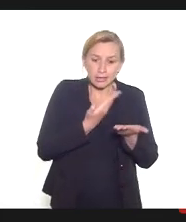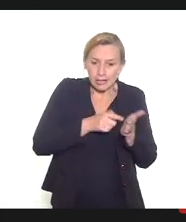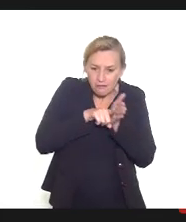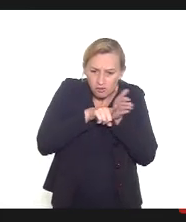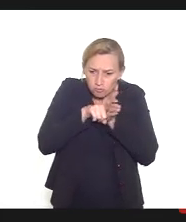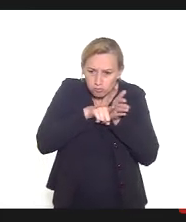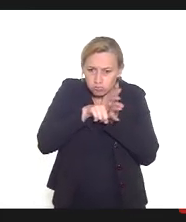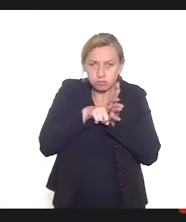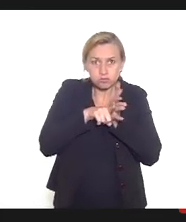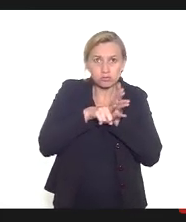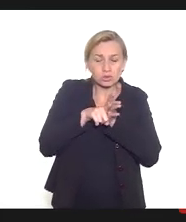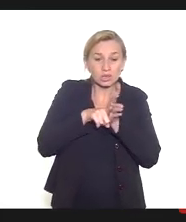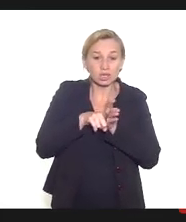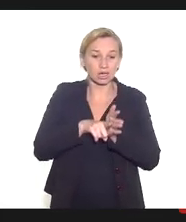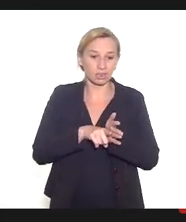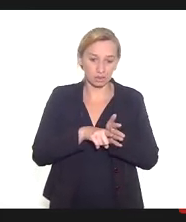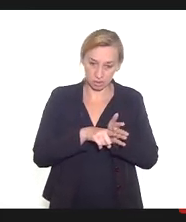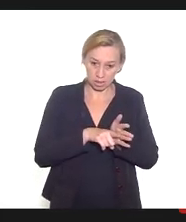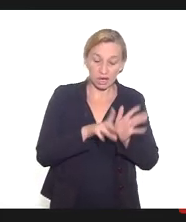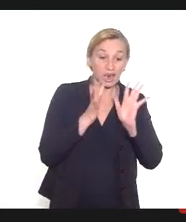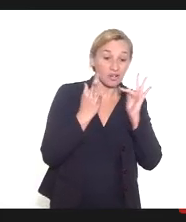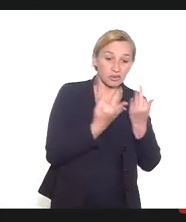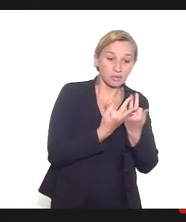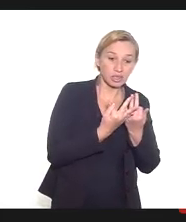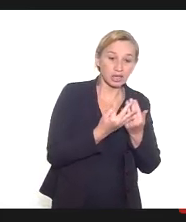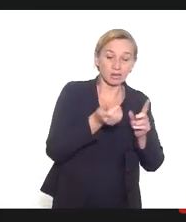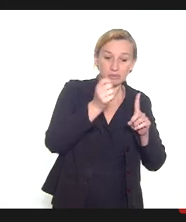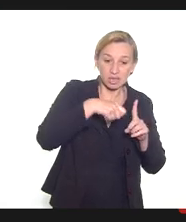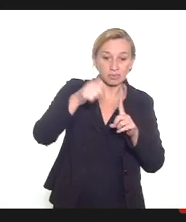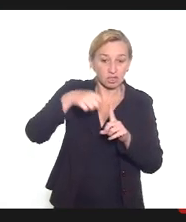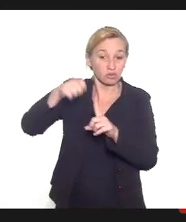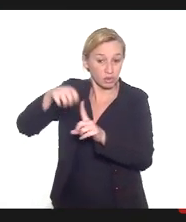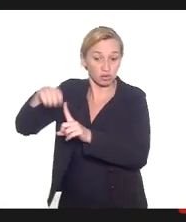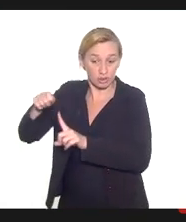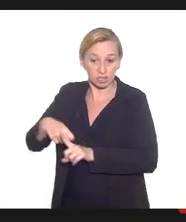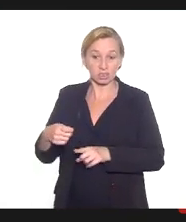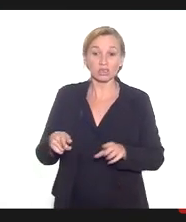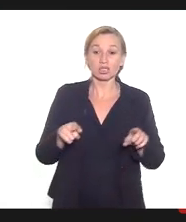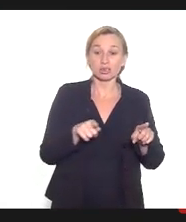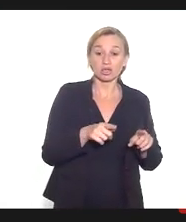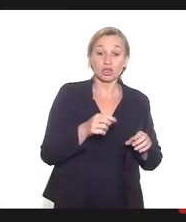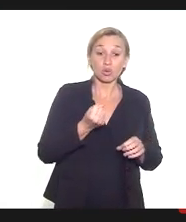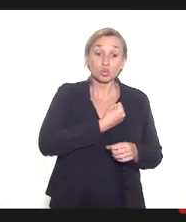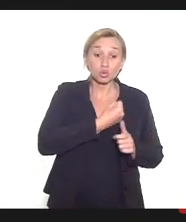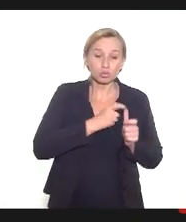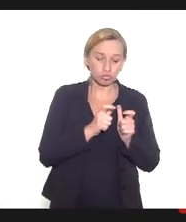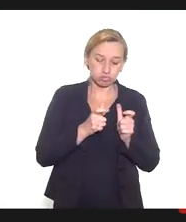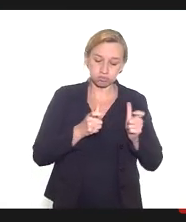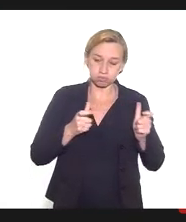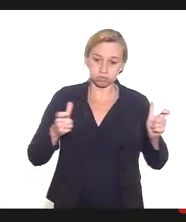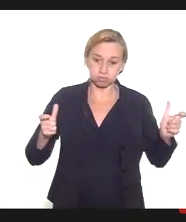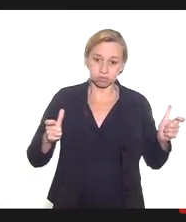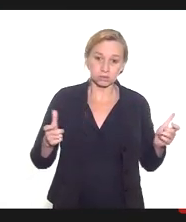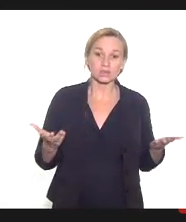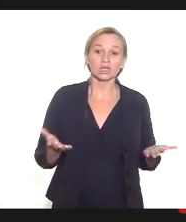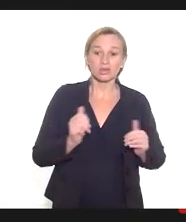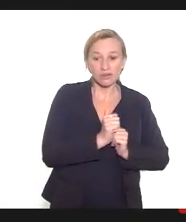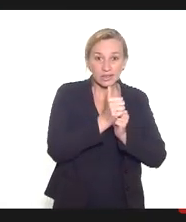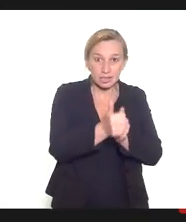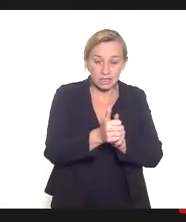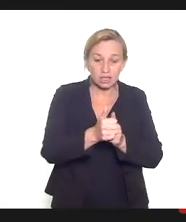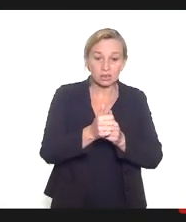investigar as planilhas você vai pegar ele mês a mês e nos casos só vão aumentando e a gente vai